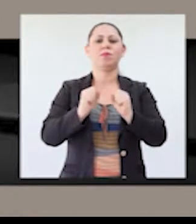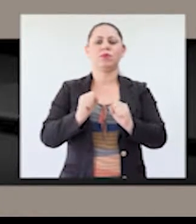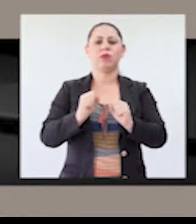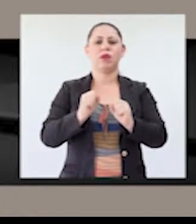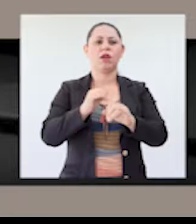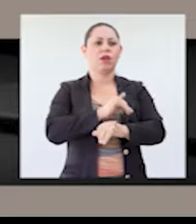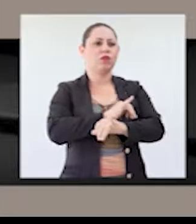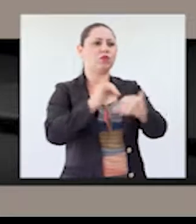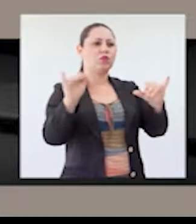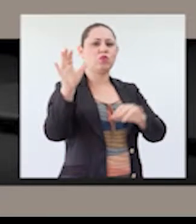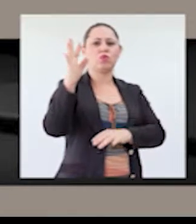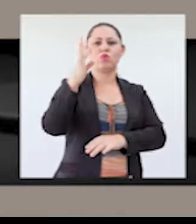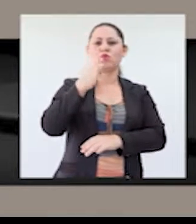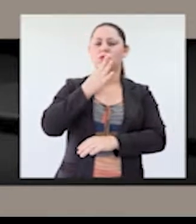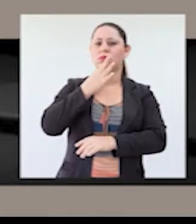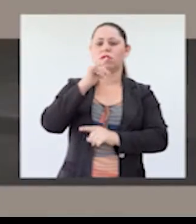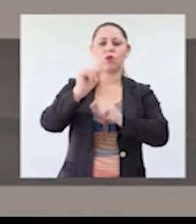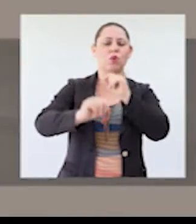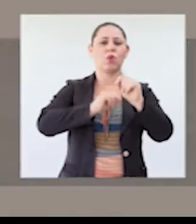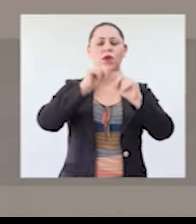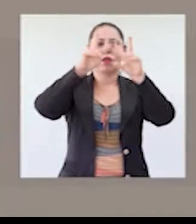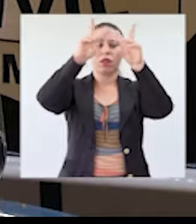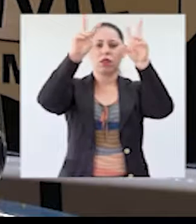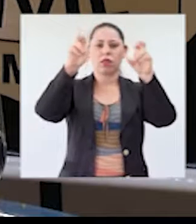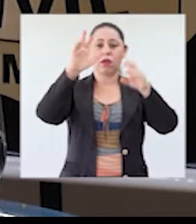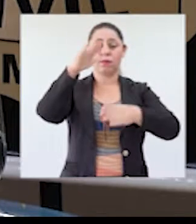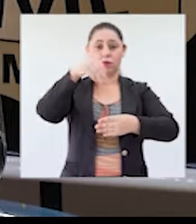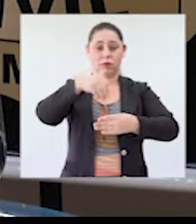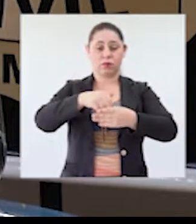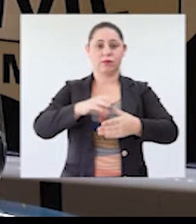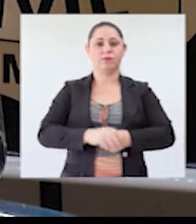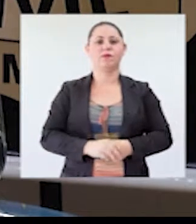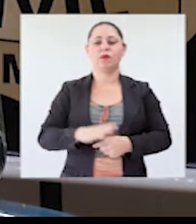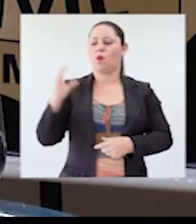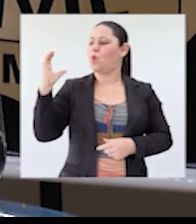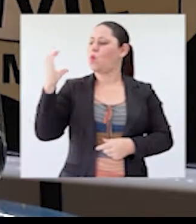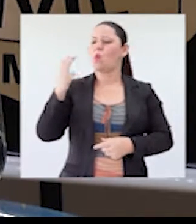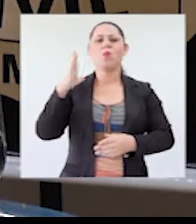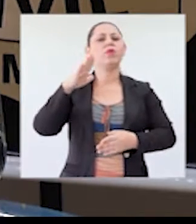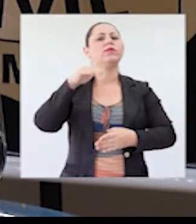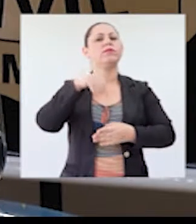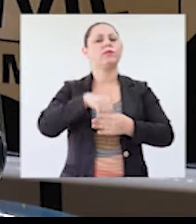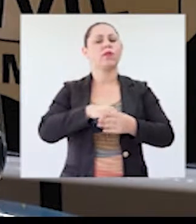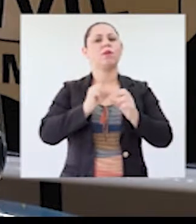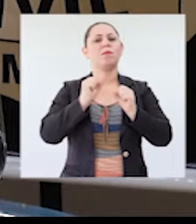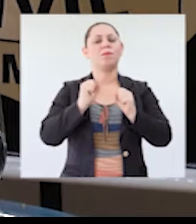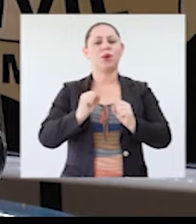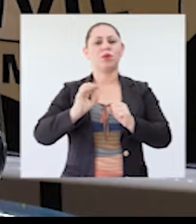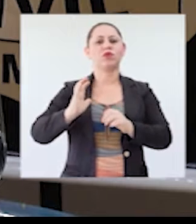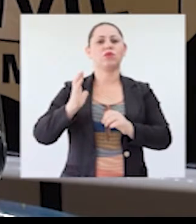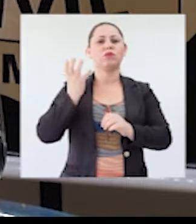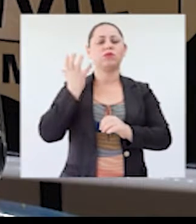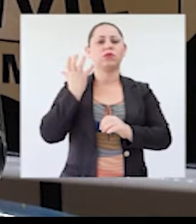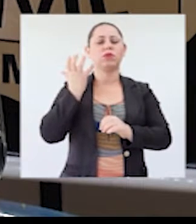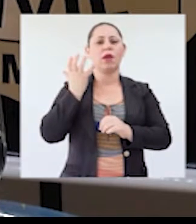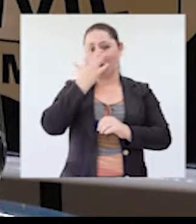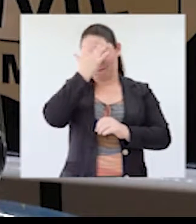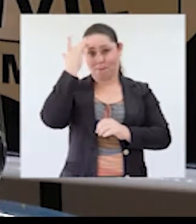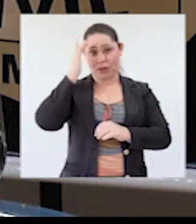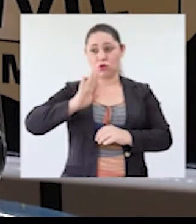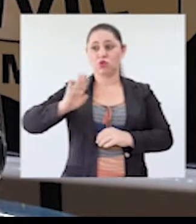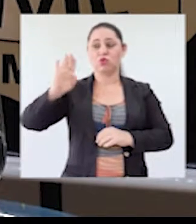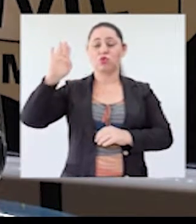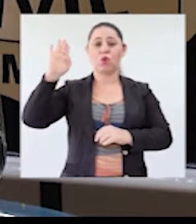um pouquinho de conhecimento da matéria eleitoral a todos. Os crimes eleitorais podem ser cometidos tanto por